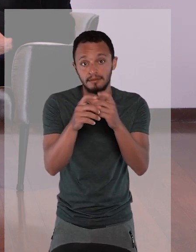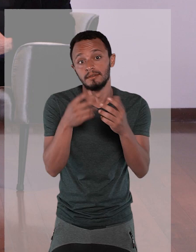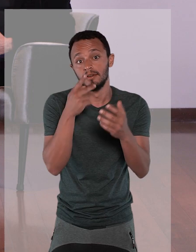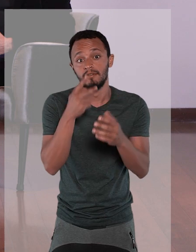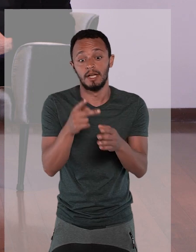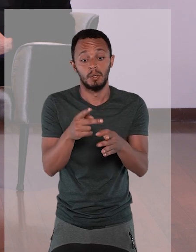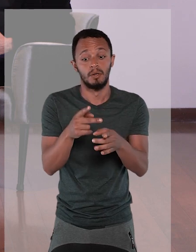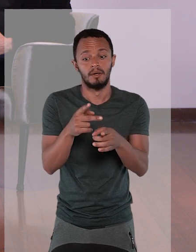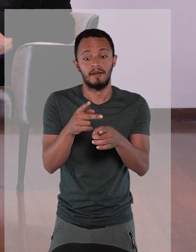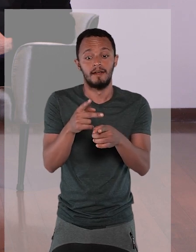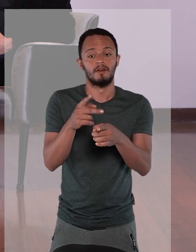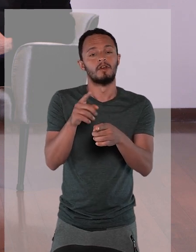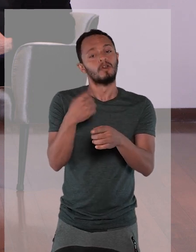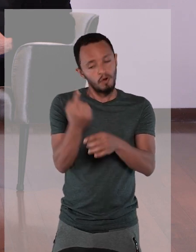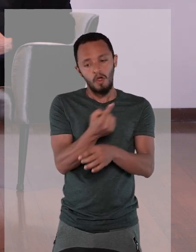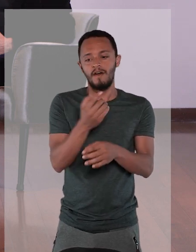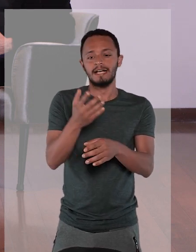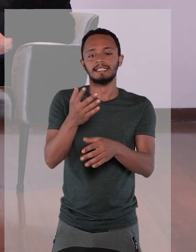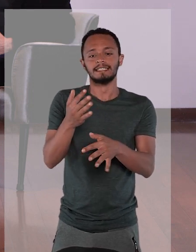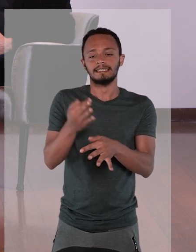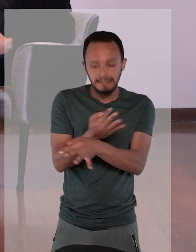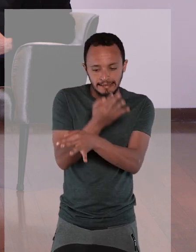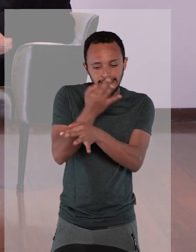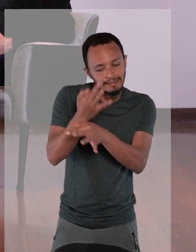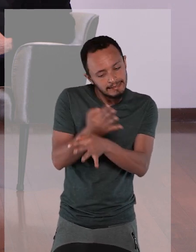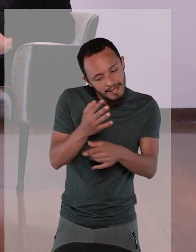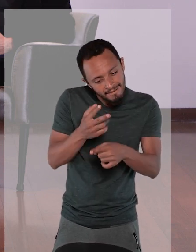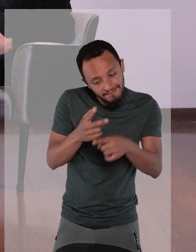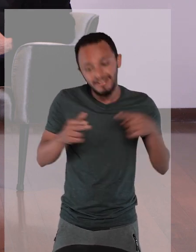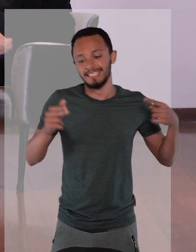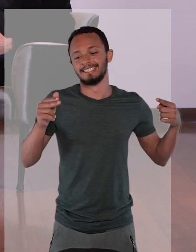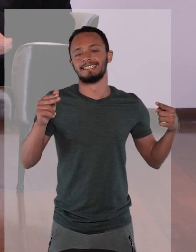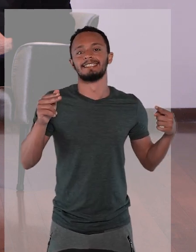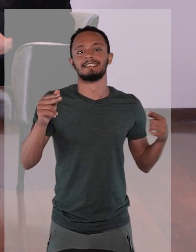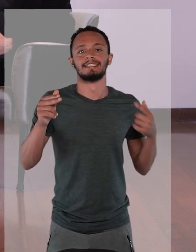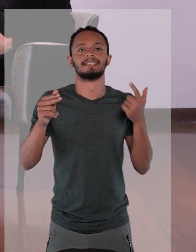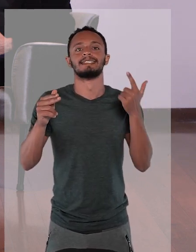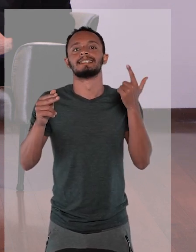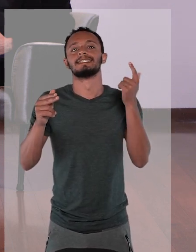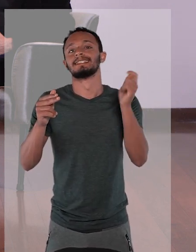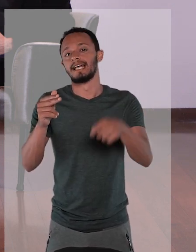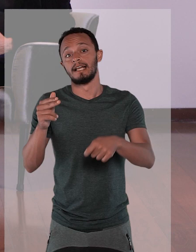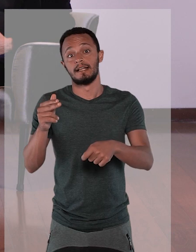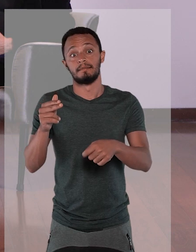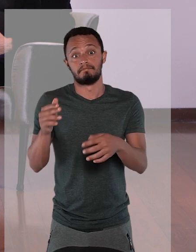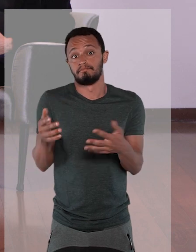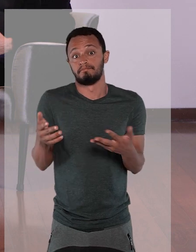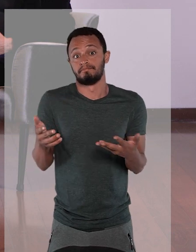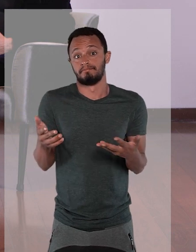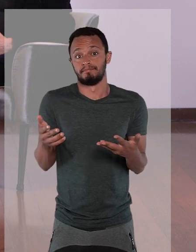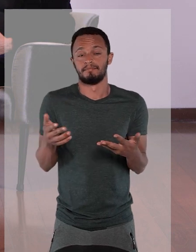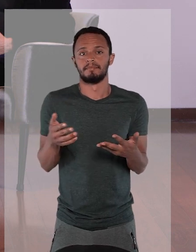menos convicção do que eu dizia há 2 anos atrás. Quando eu disse no dia